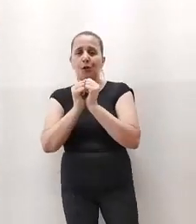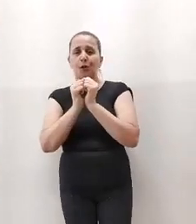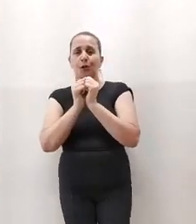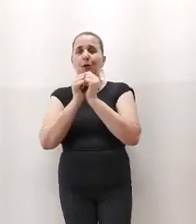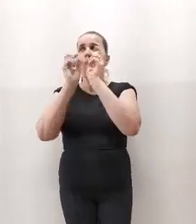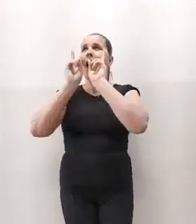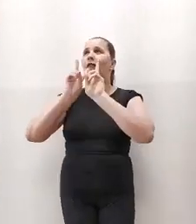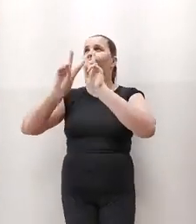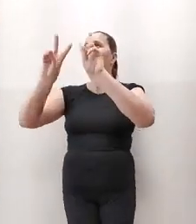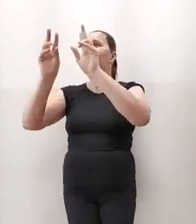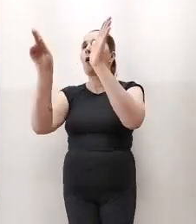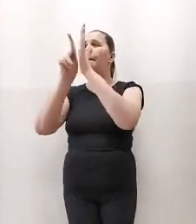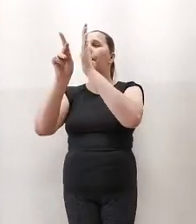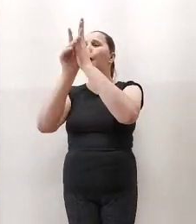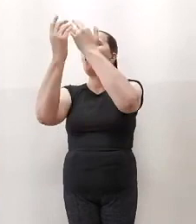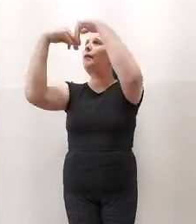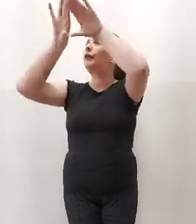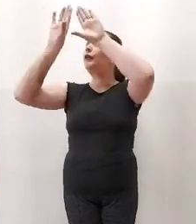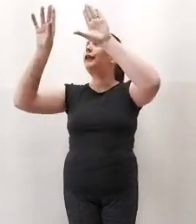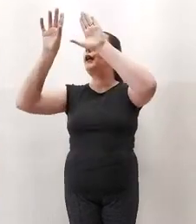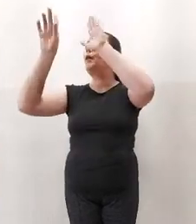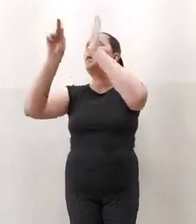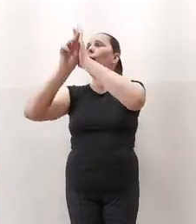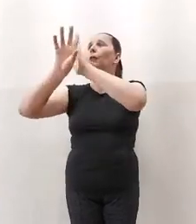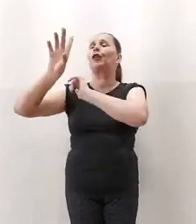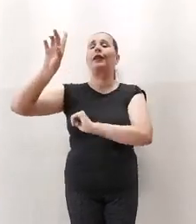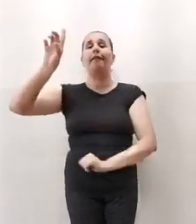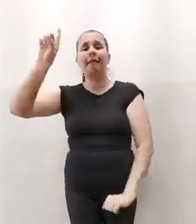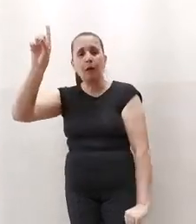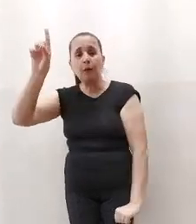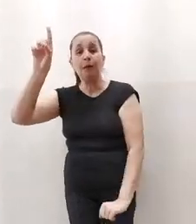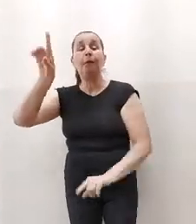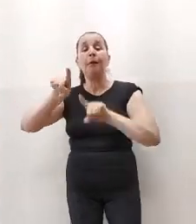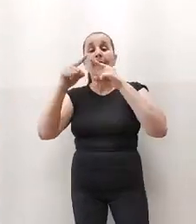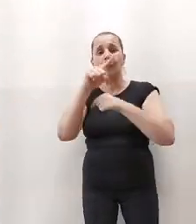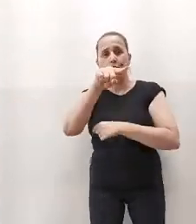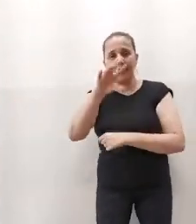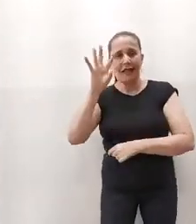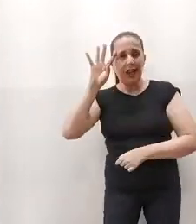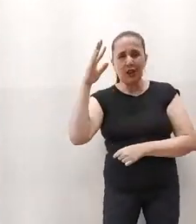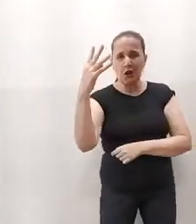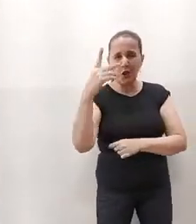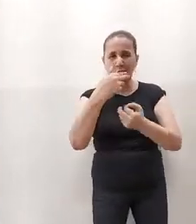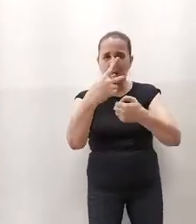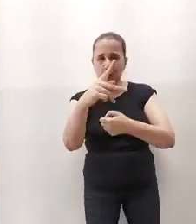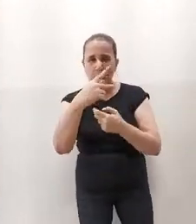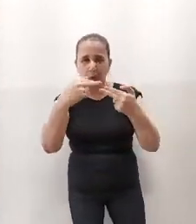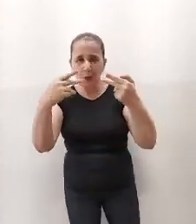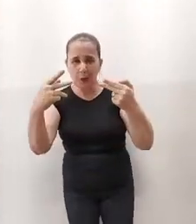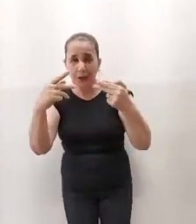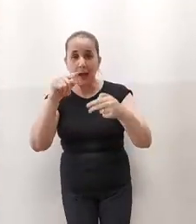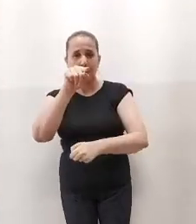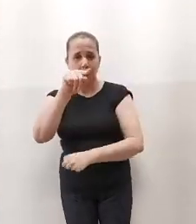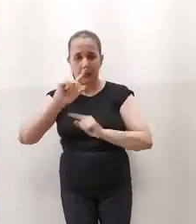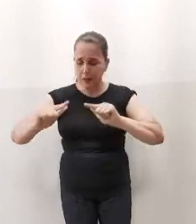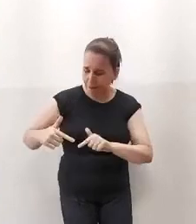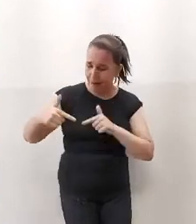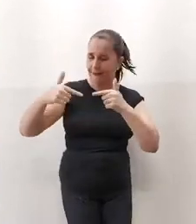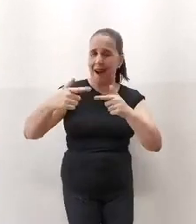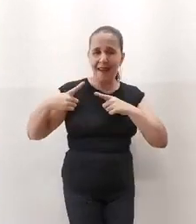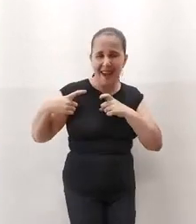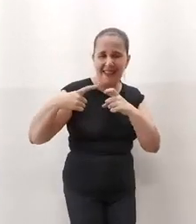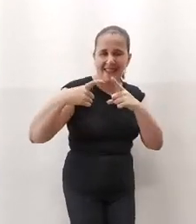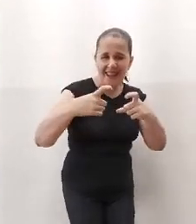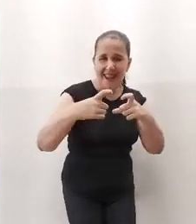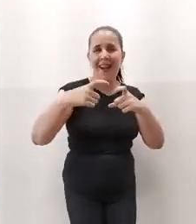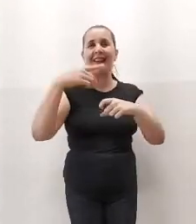uma visão que sai de Deus. E aí você toma as suas decisões, você batalha as guerras